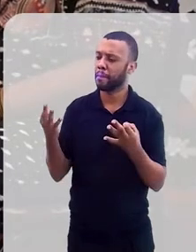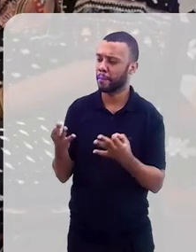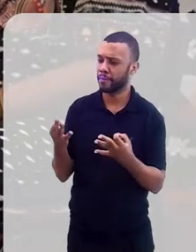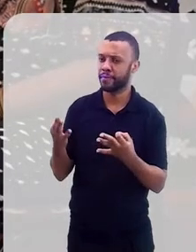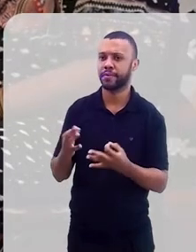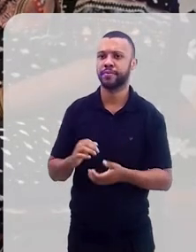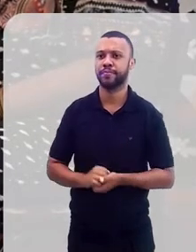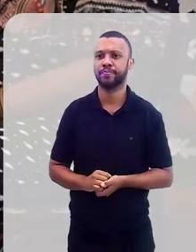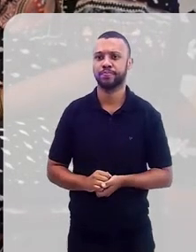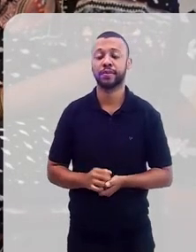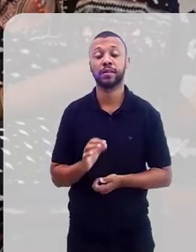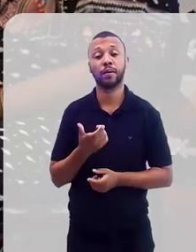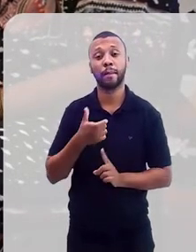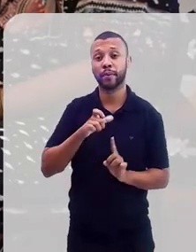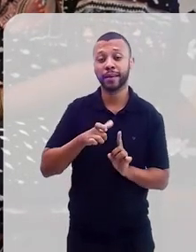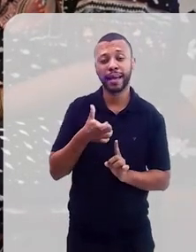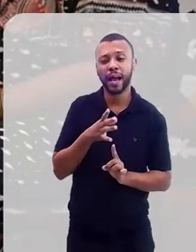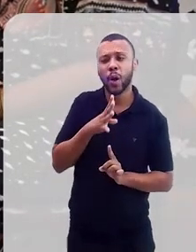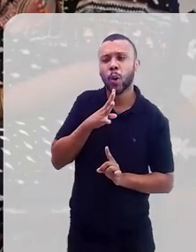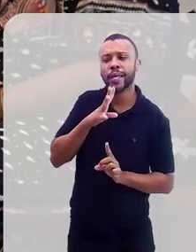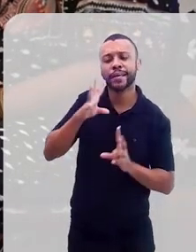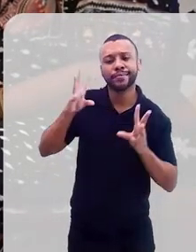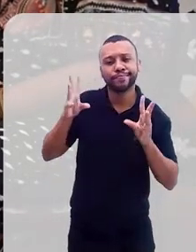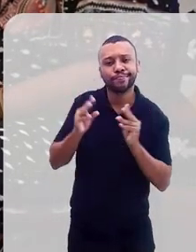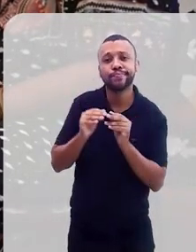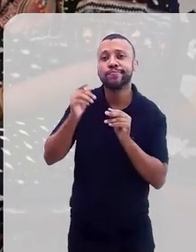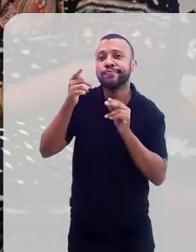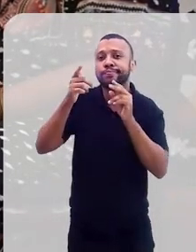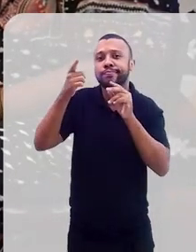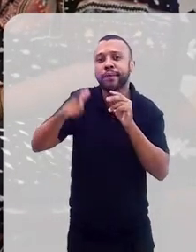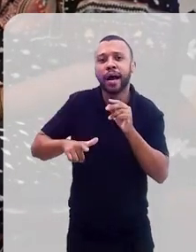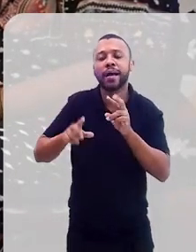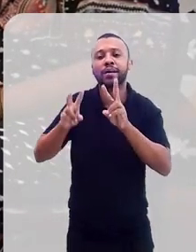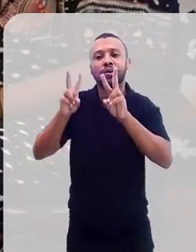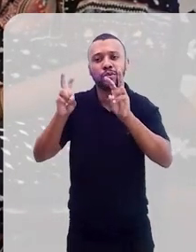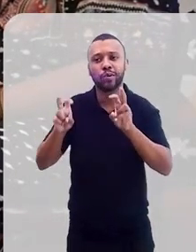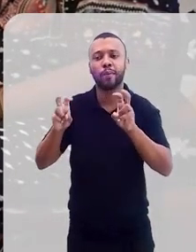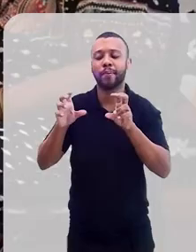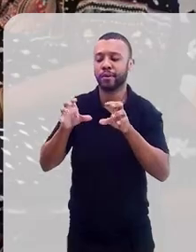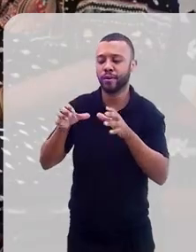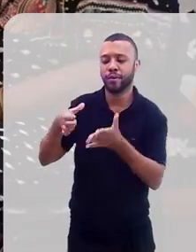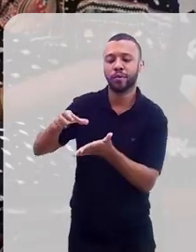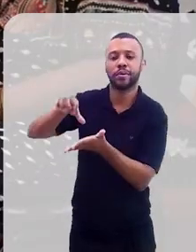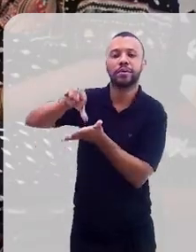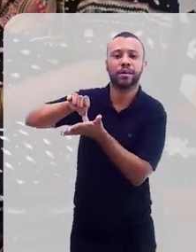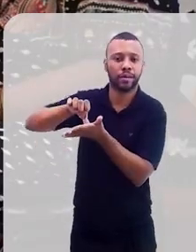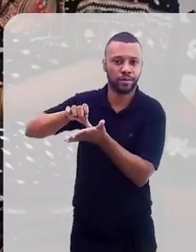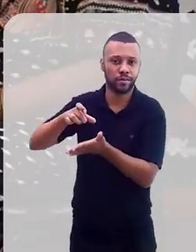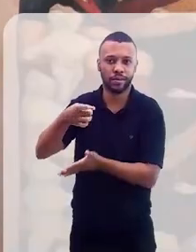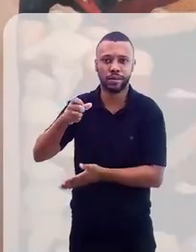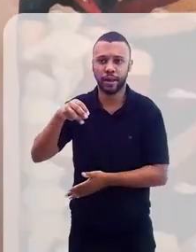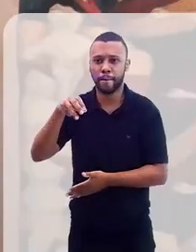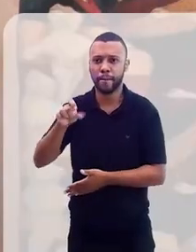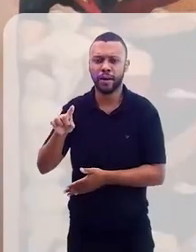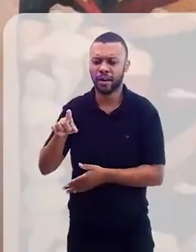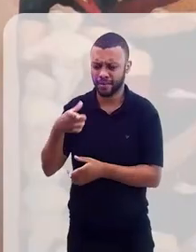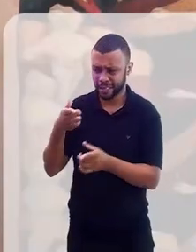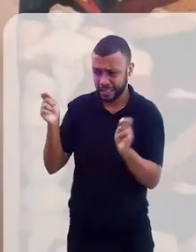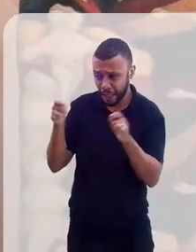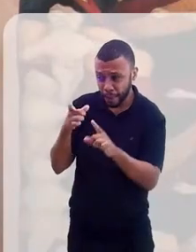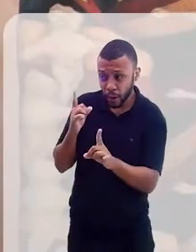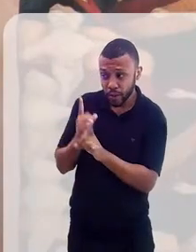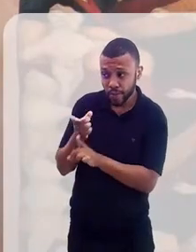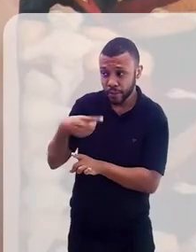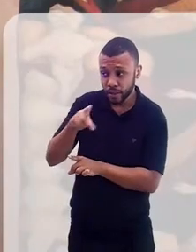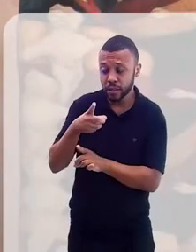né? Perfeito. Se uma pessoa quiser conhecer um pouquinho mais sobre o Centro Noyokami, como ela